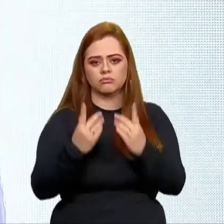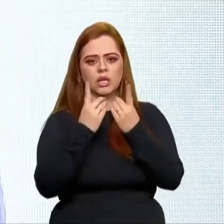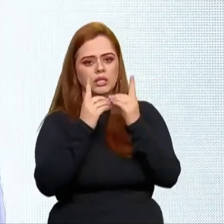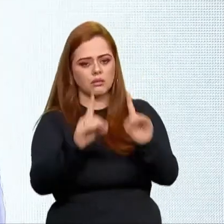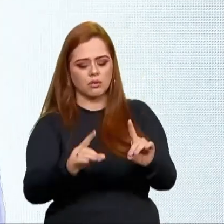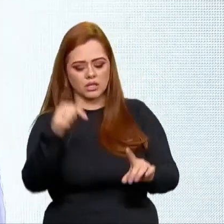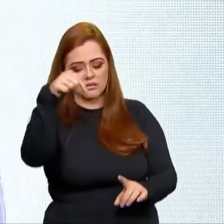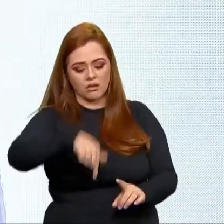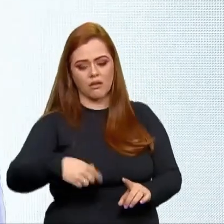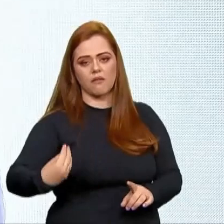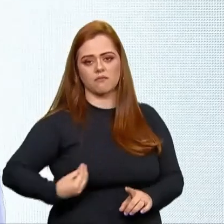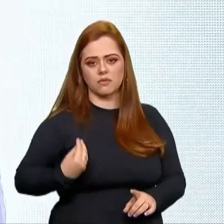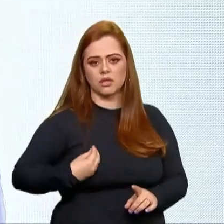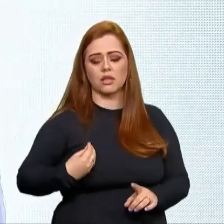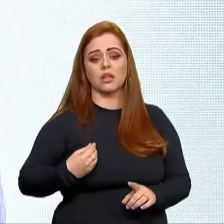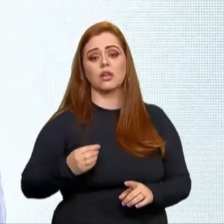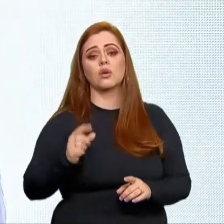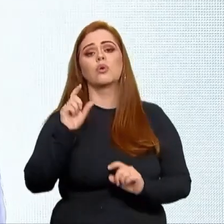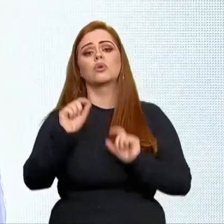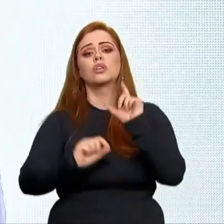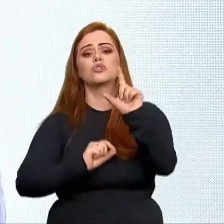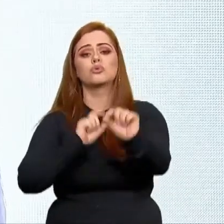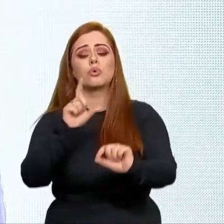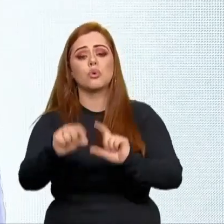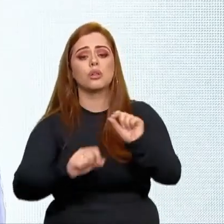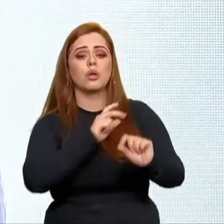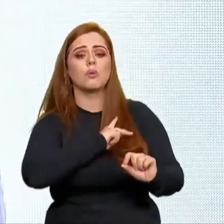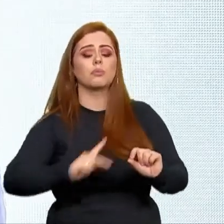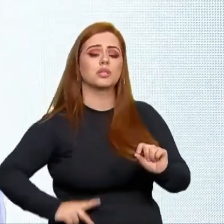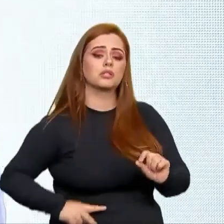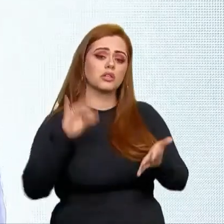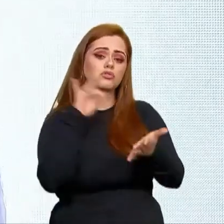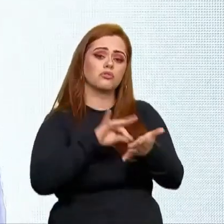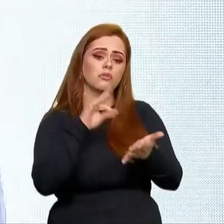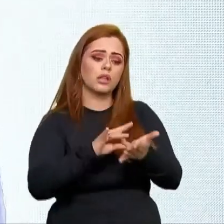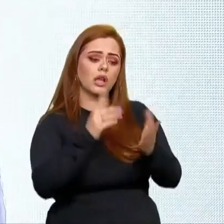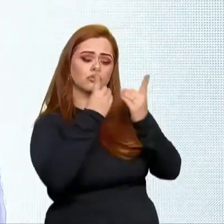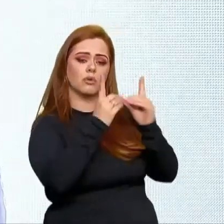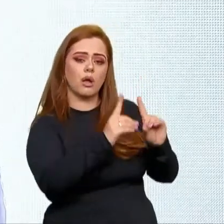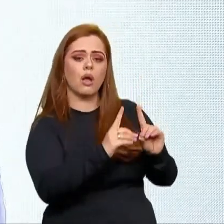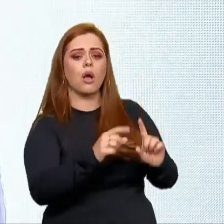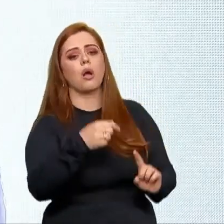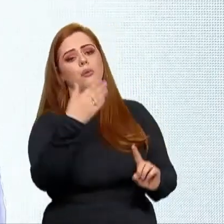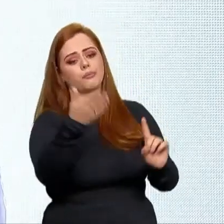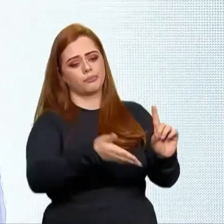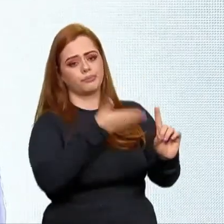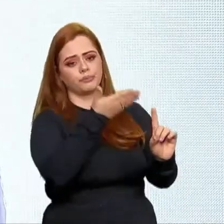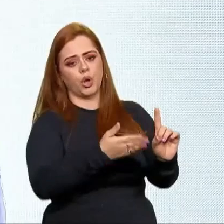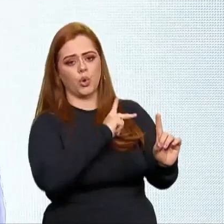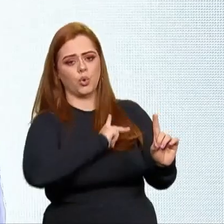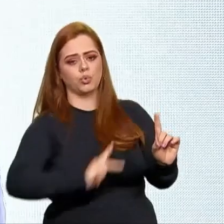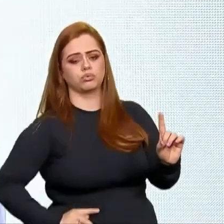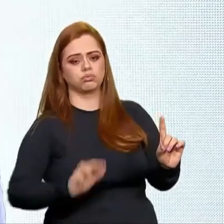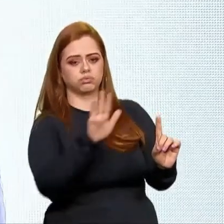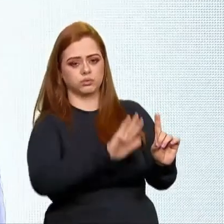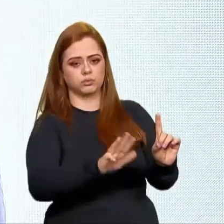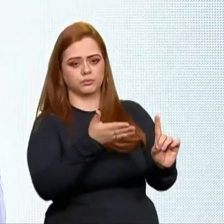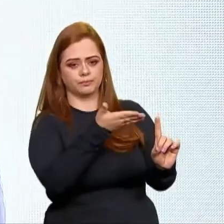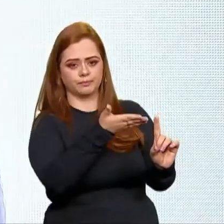fez presente quando elegeu um presidente verdadeiramente democrático, o presidente Luiz Inácio Lula da Silva.